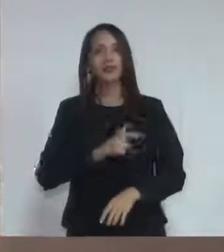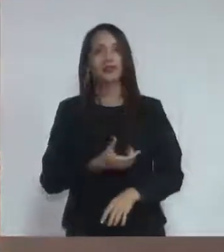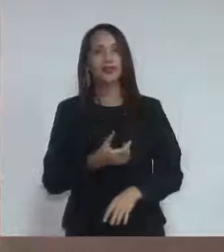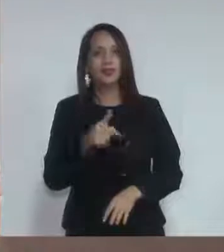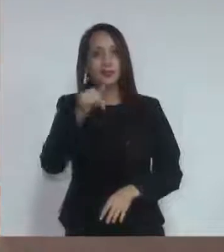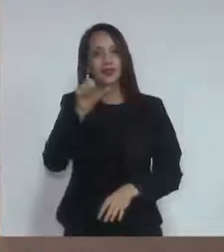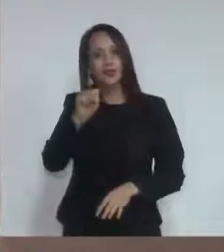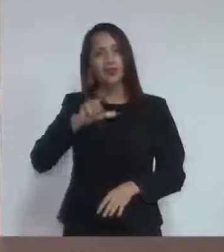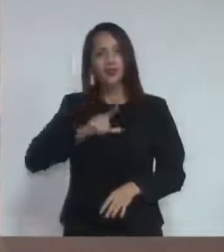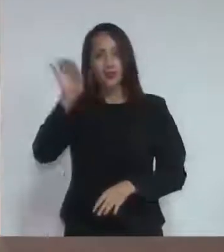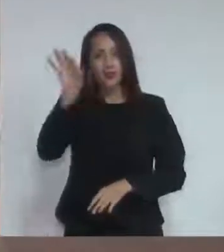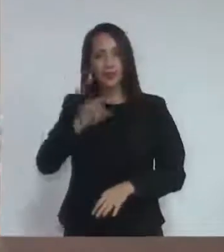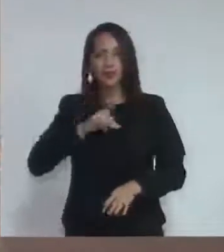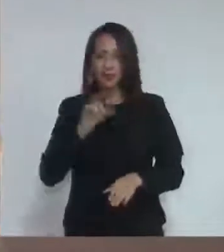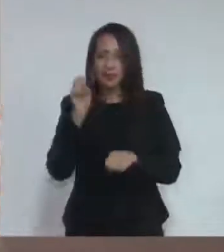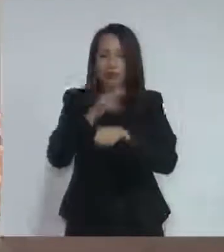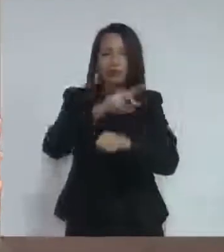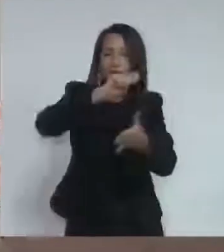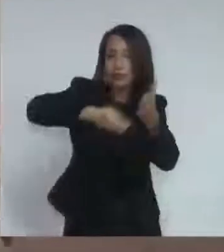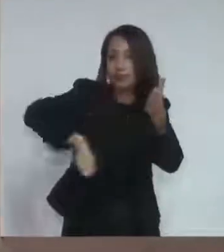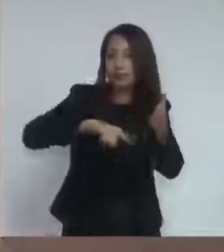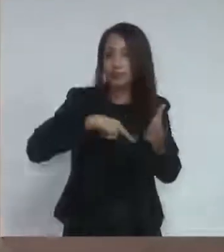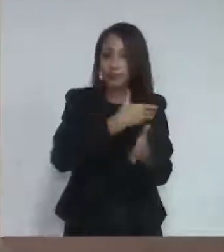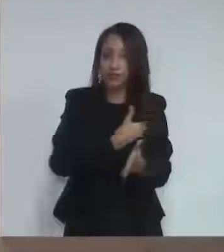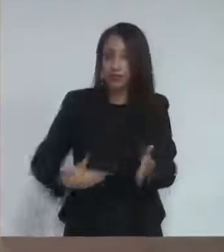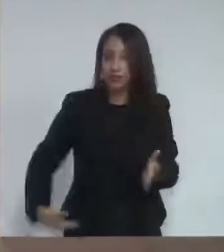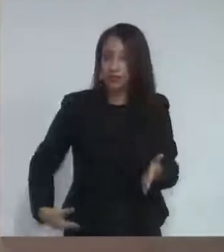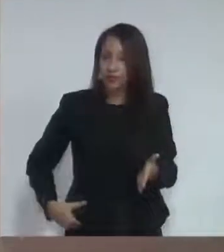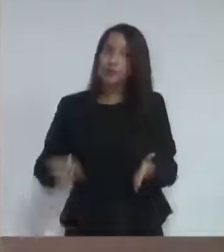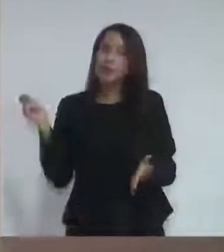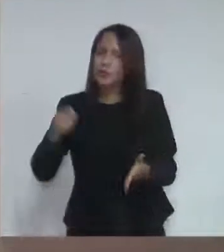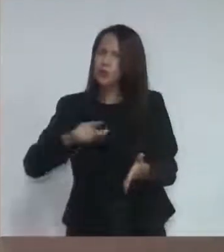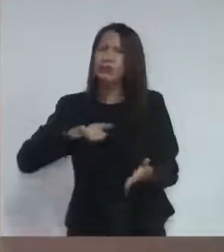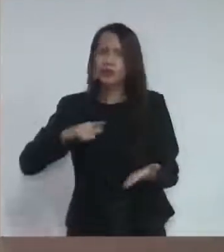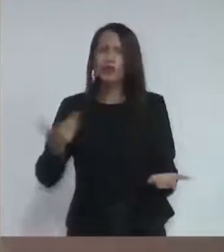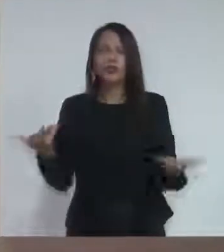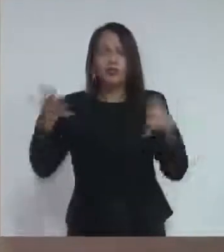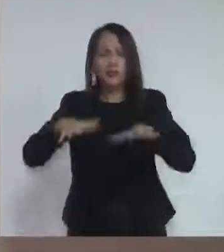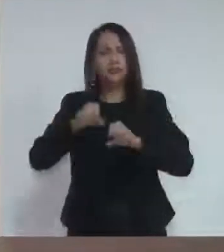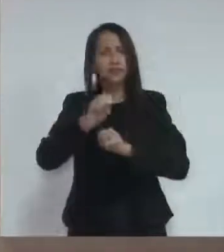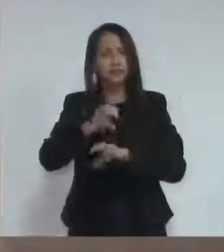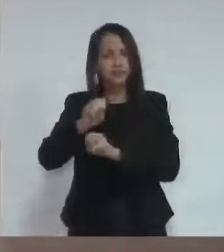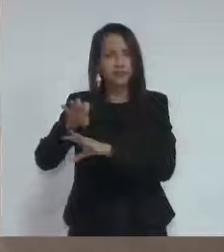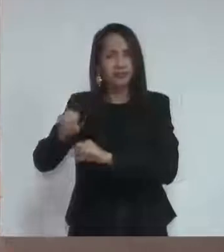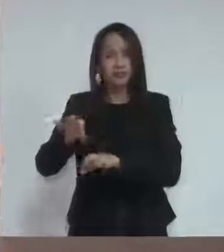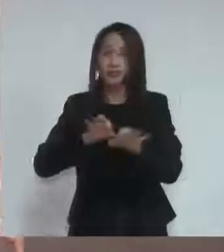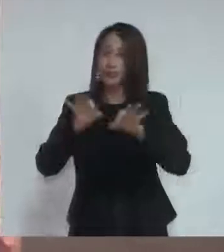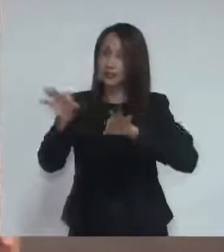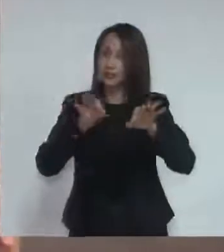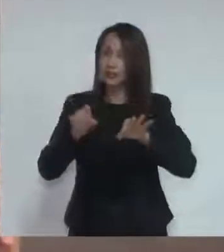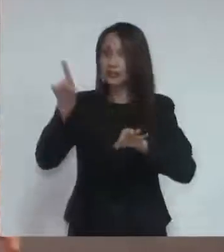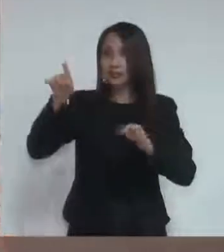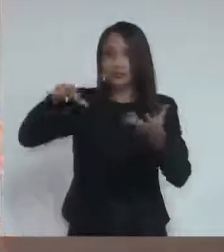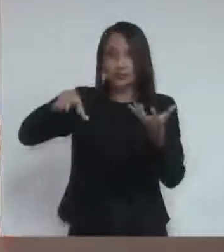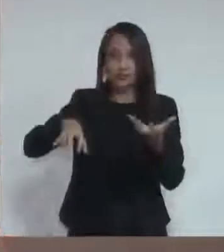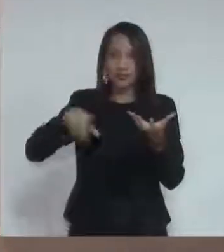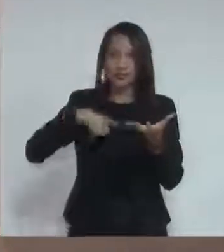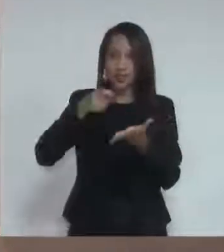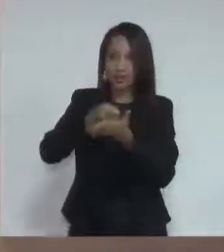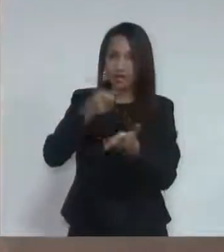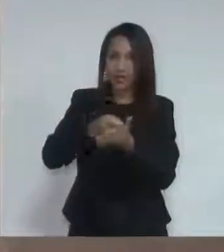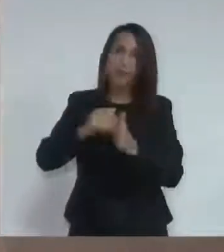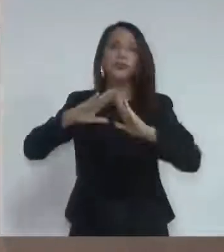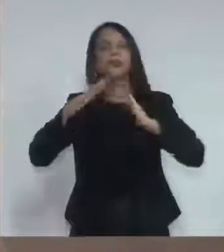pública. E como estratégia para garantir o ensino inclusivo, tramita no Congresso Nacional um projeto de lei que obriga as escolas regulares